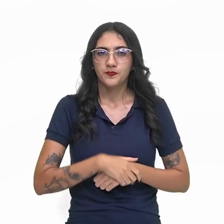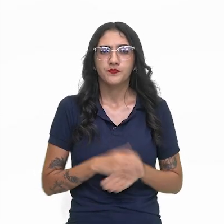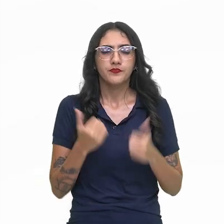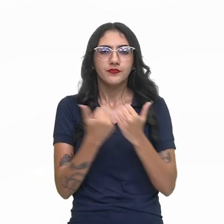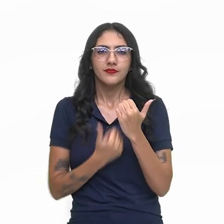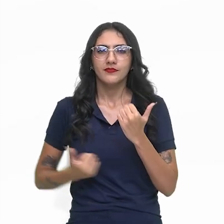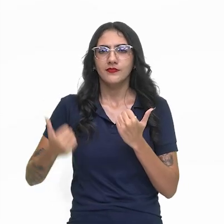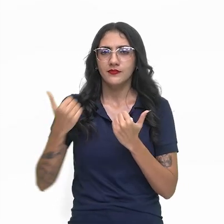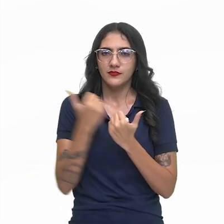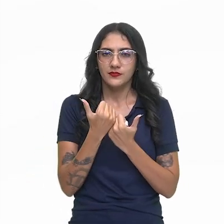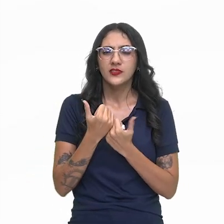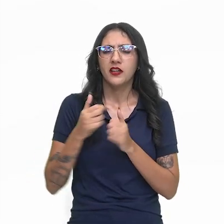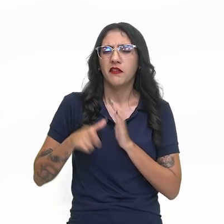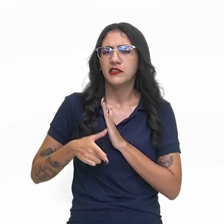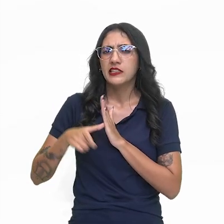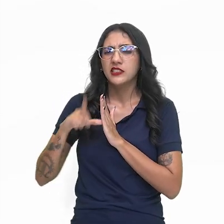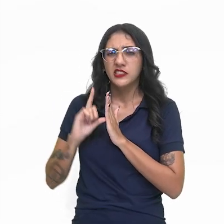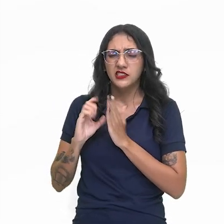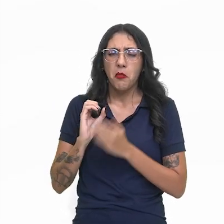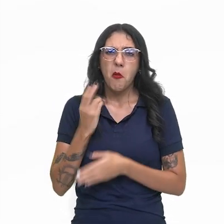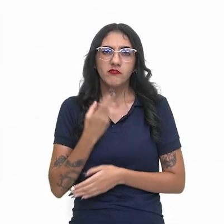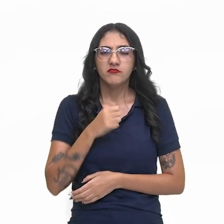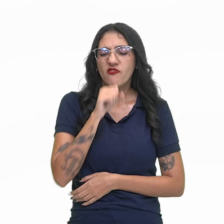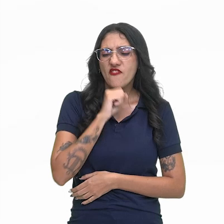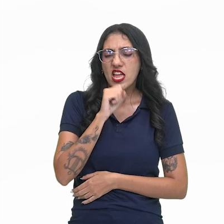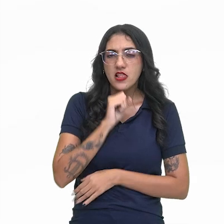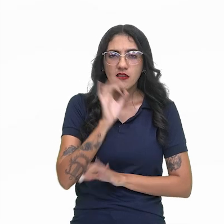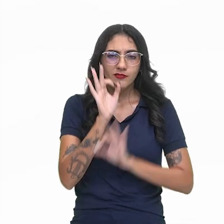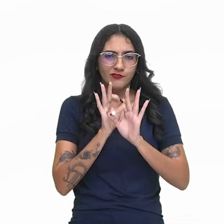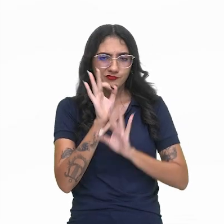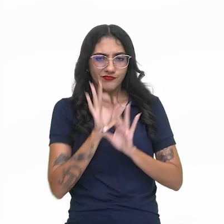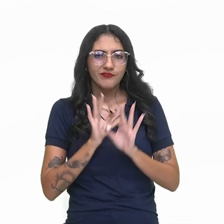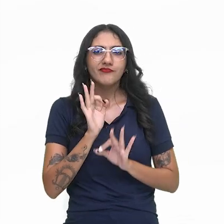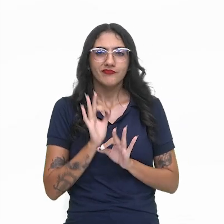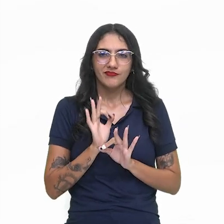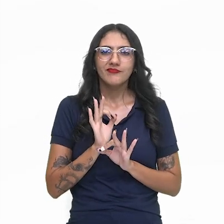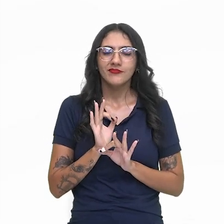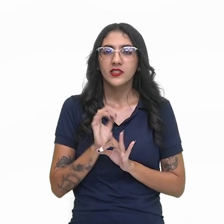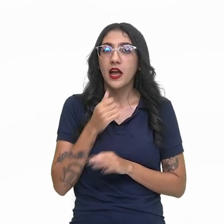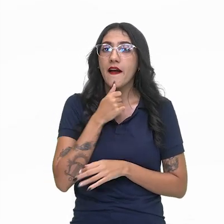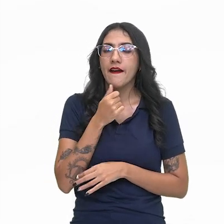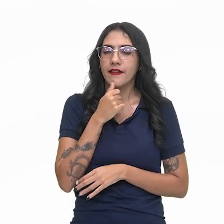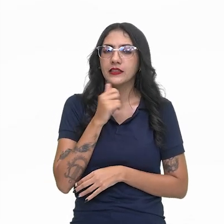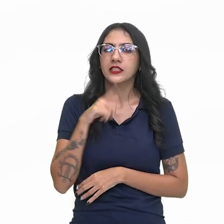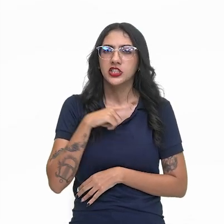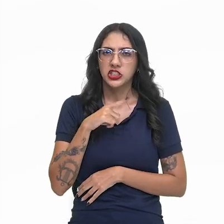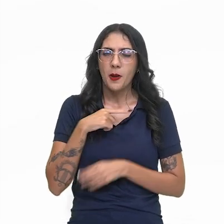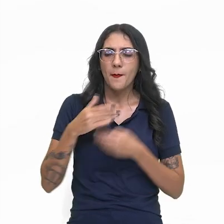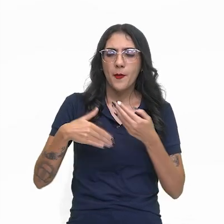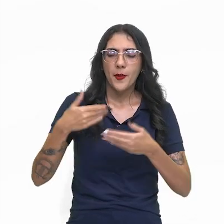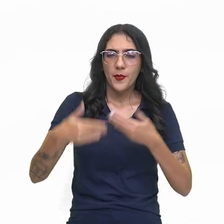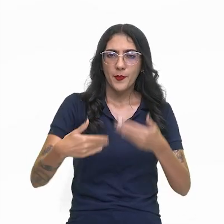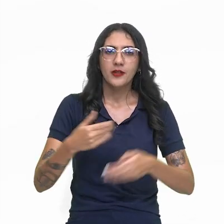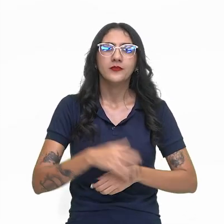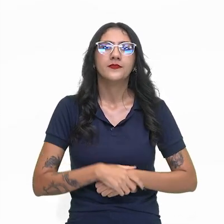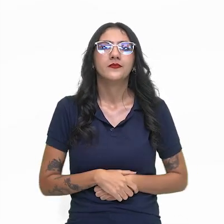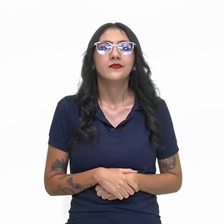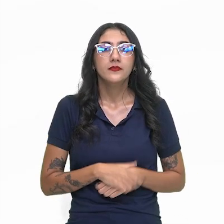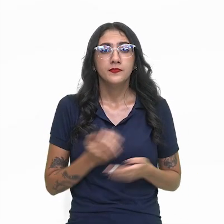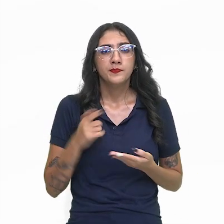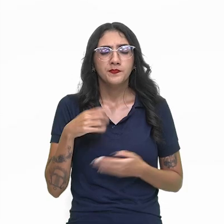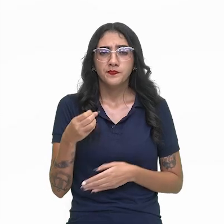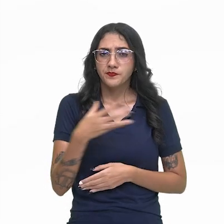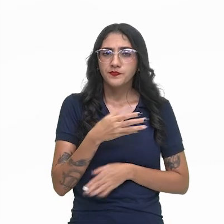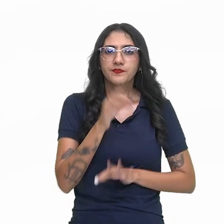substituição à antiga ou velha ordem mundial até então vigente. Nessa